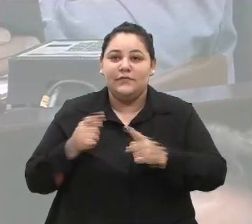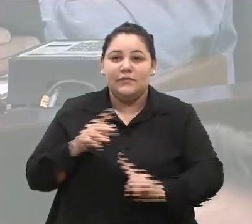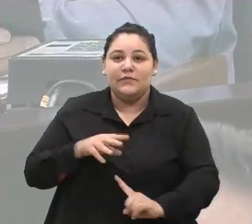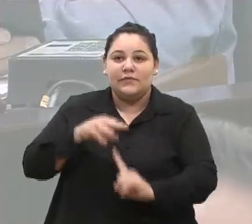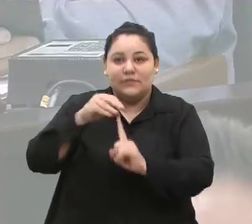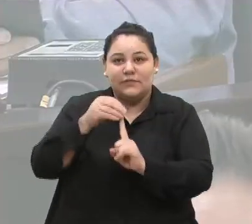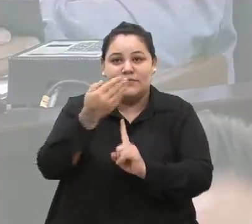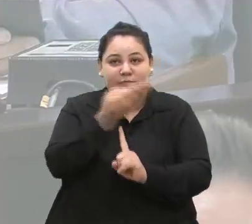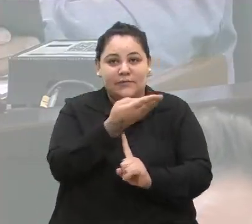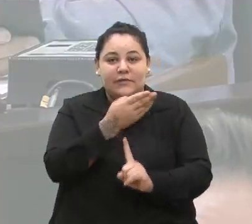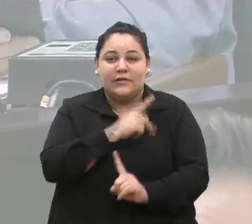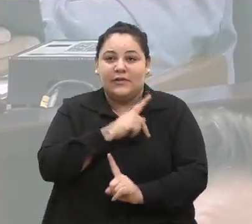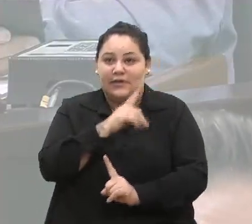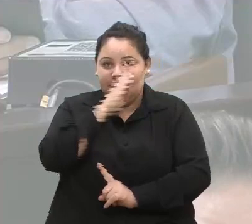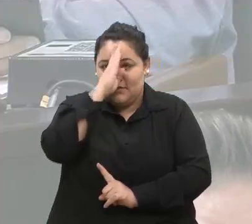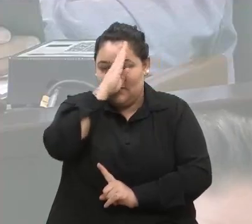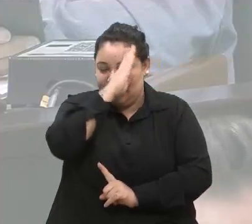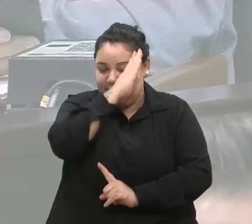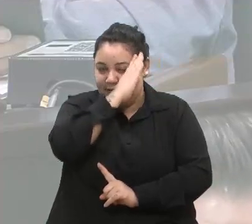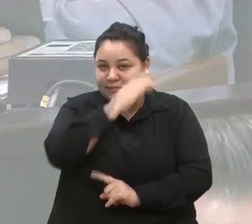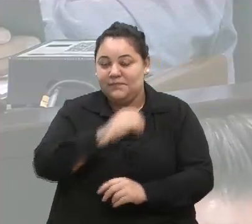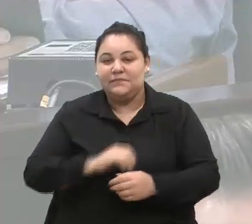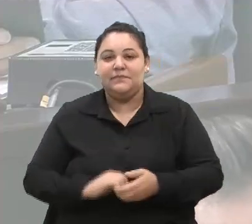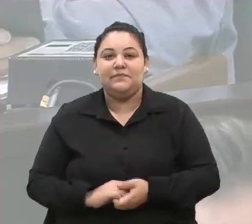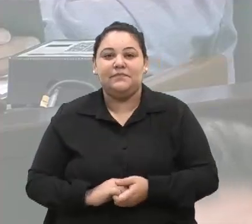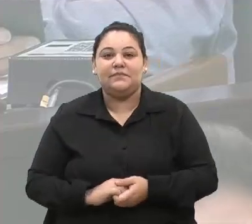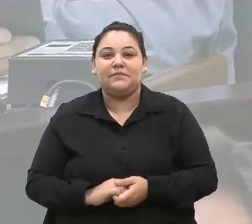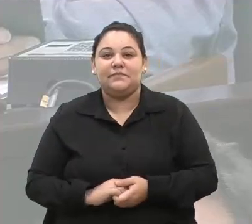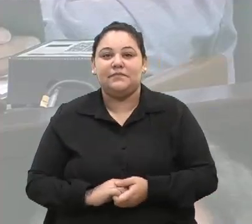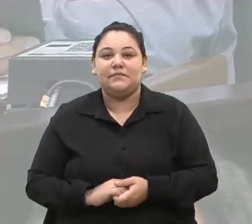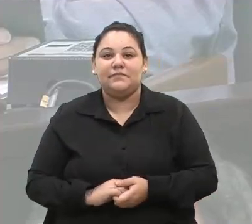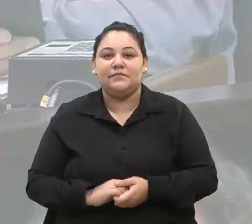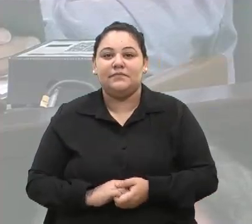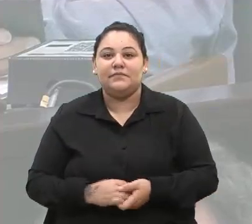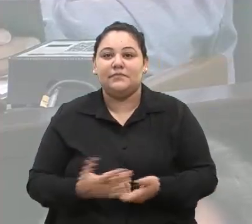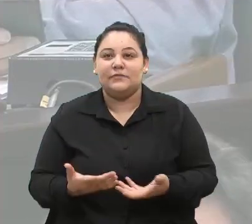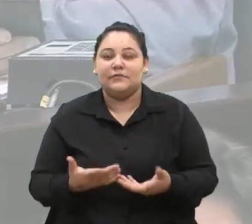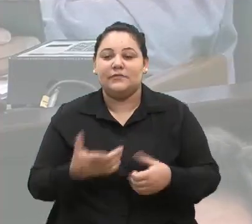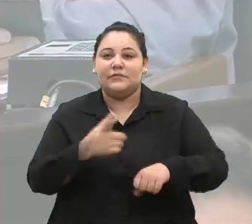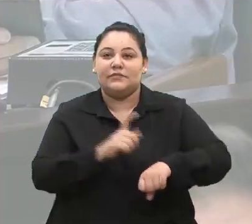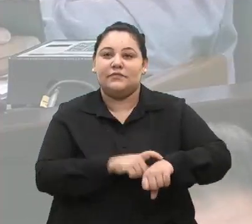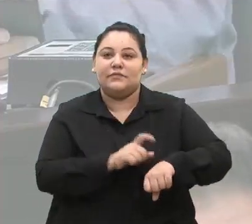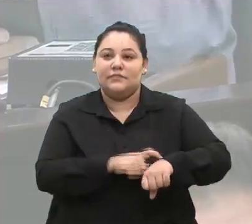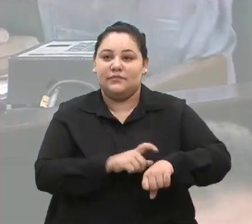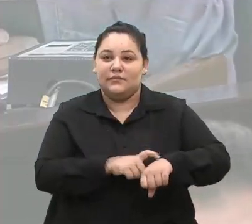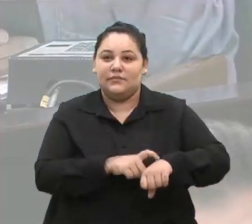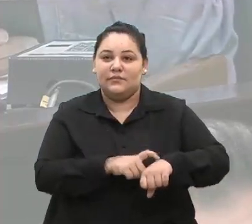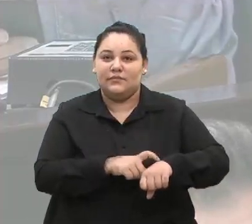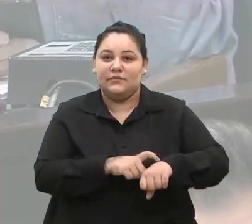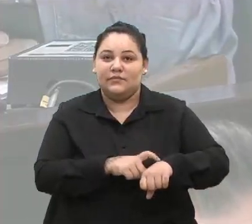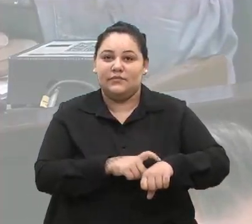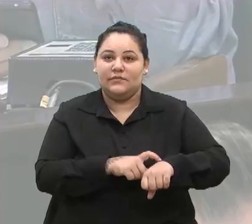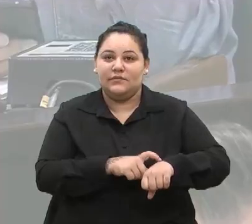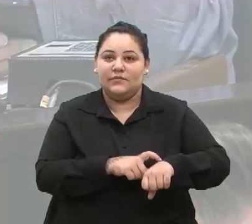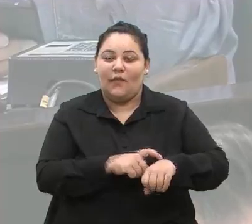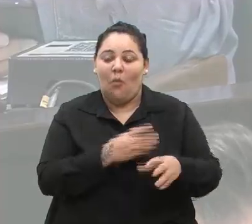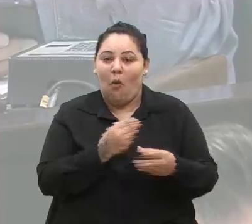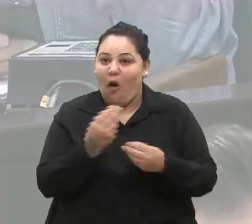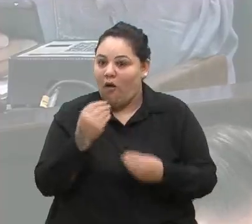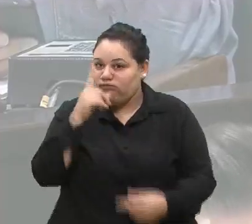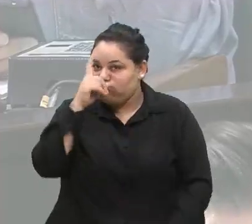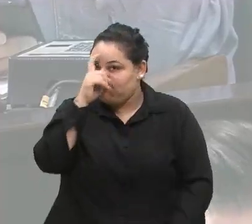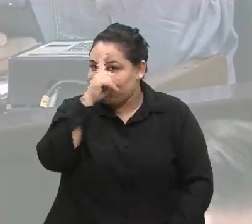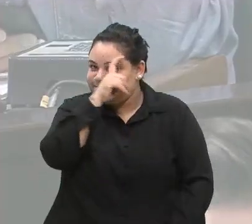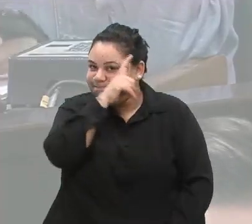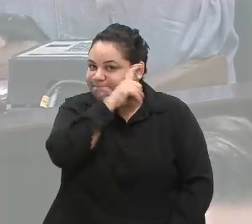presidente Bressano, que se refere à saúde. Foram momentos muito cabulosos, difíceis